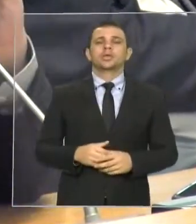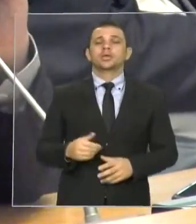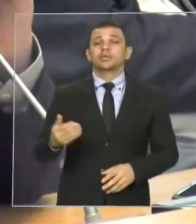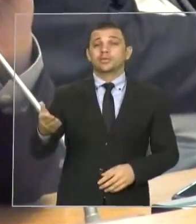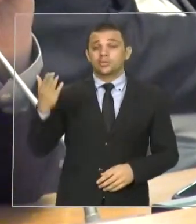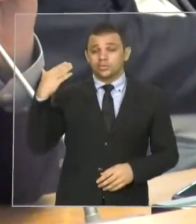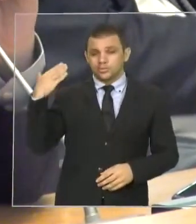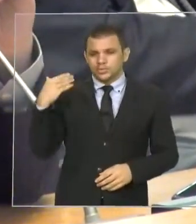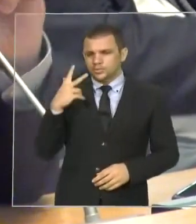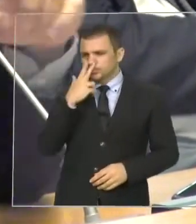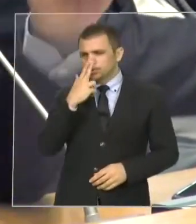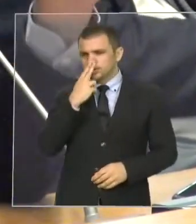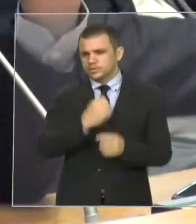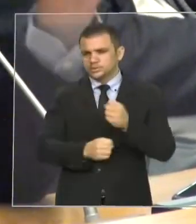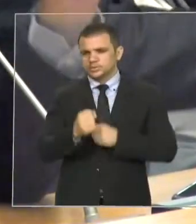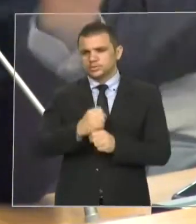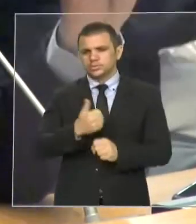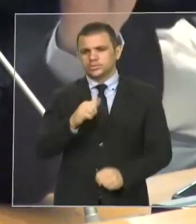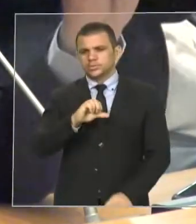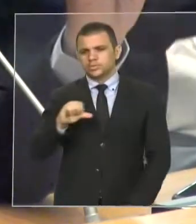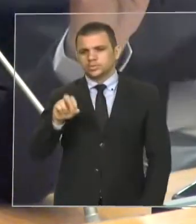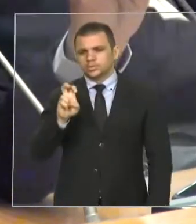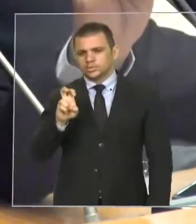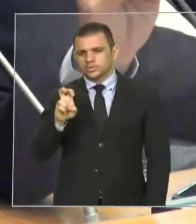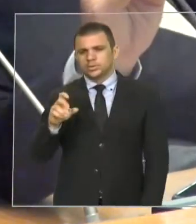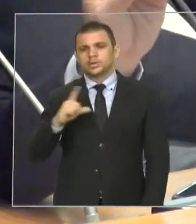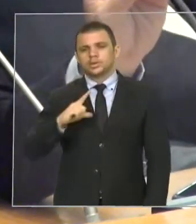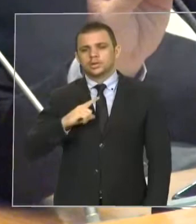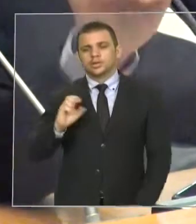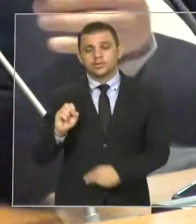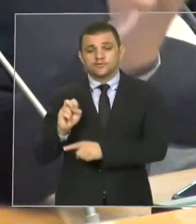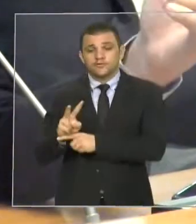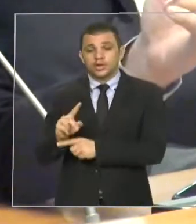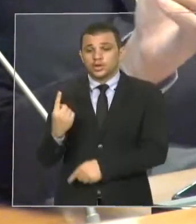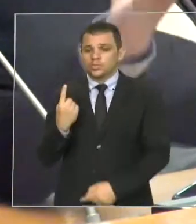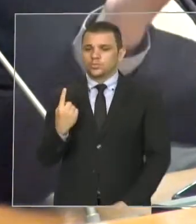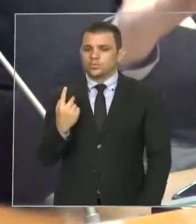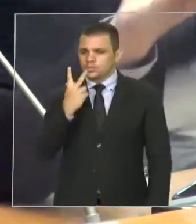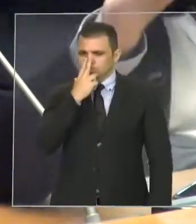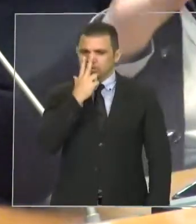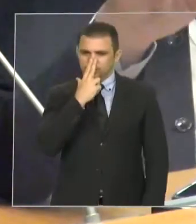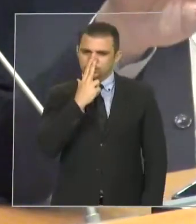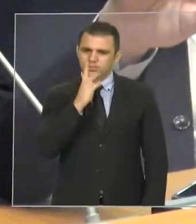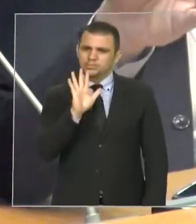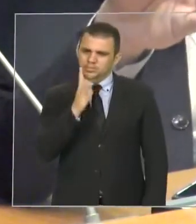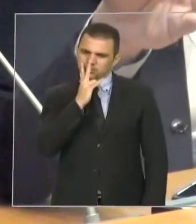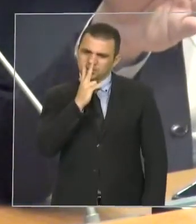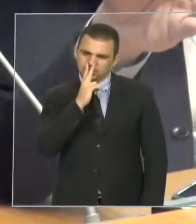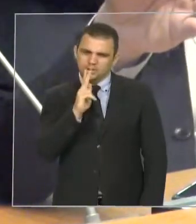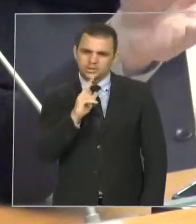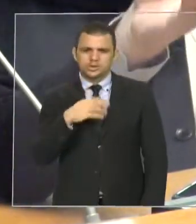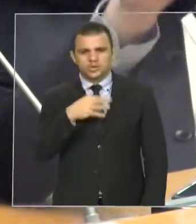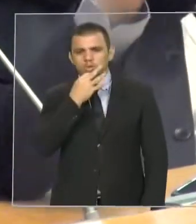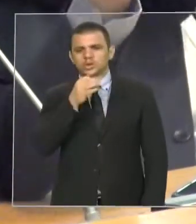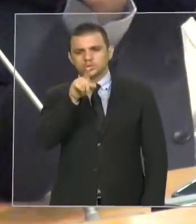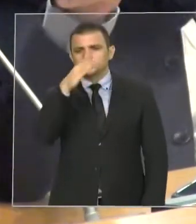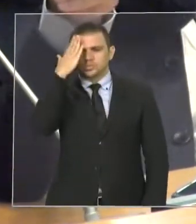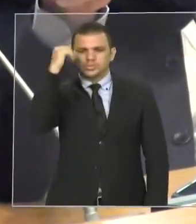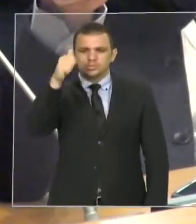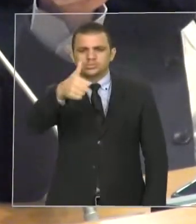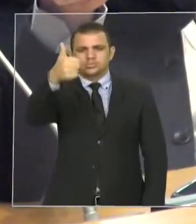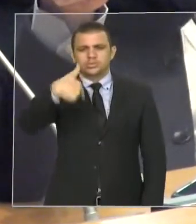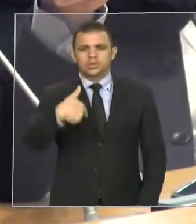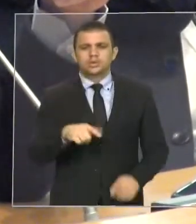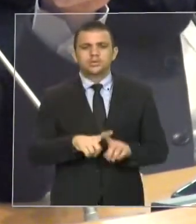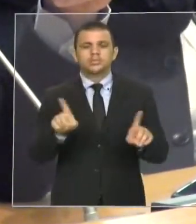engano, em 95, só existia um cargo. Você entrar, salvo engano, Vossa Excelência com certeza deve ter mais dados que eu, mas o que